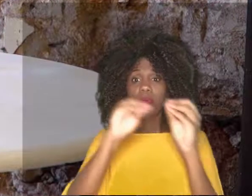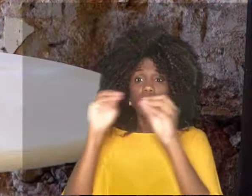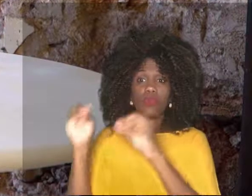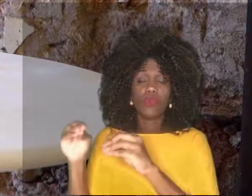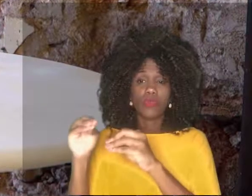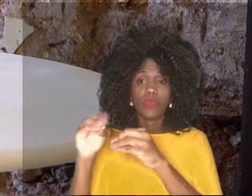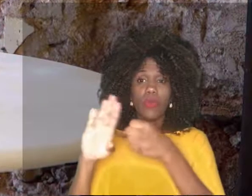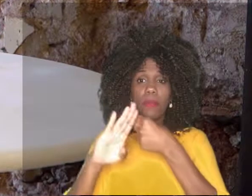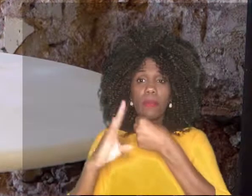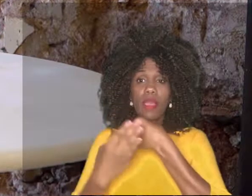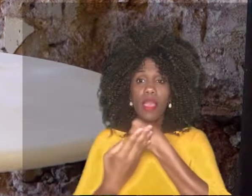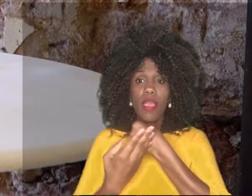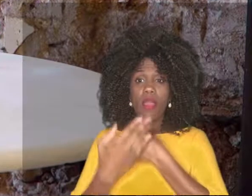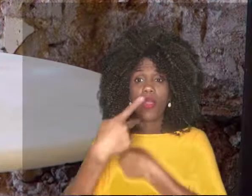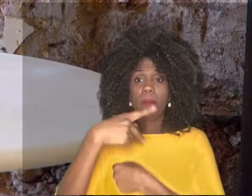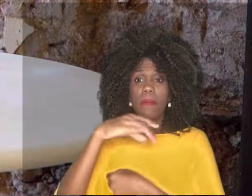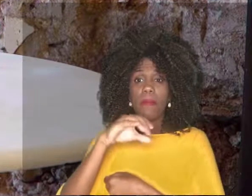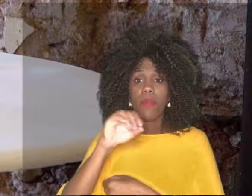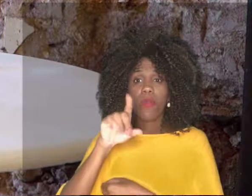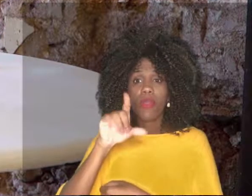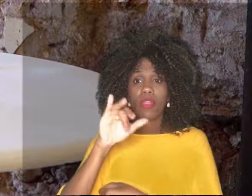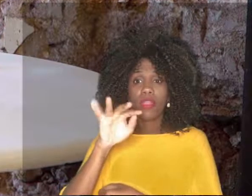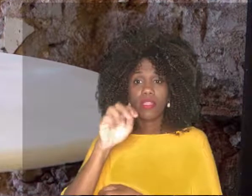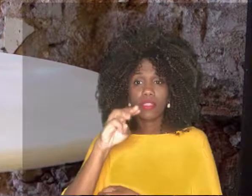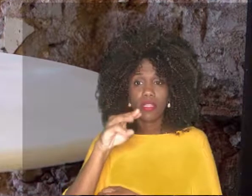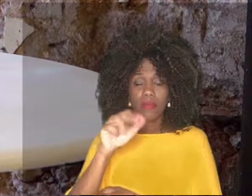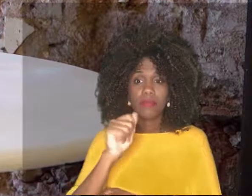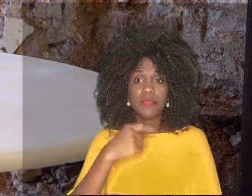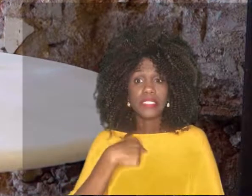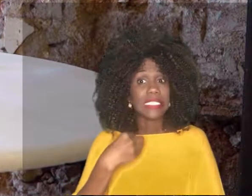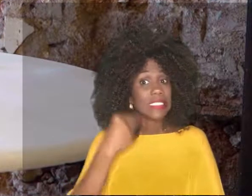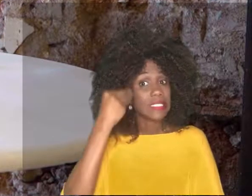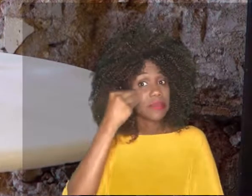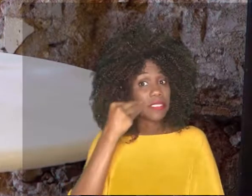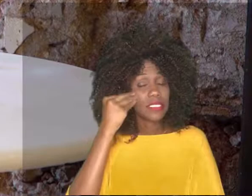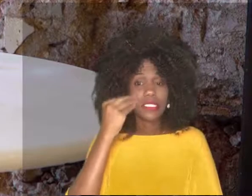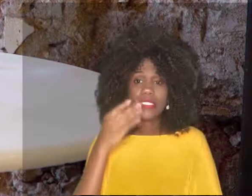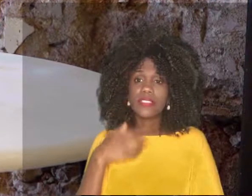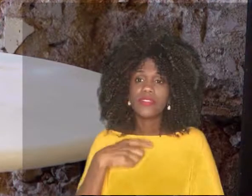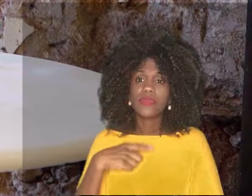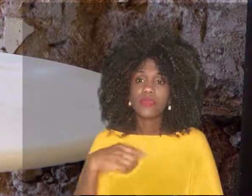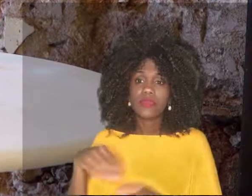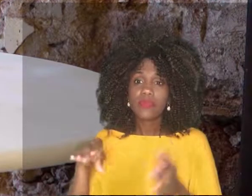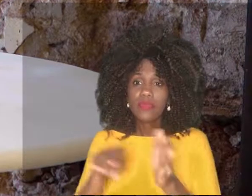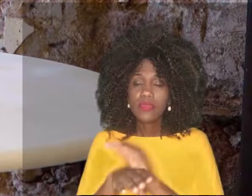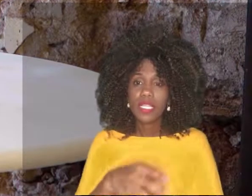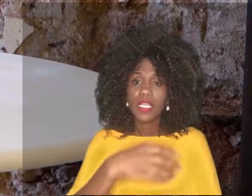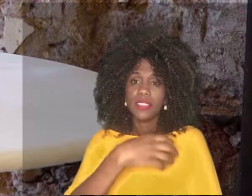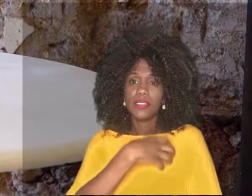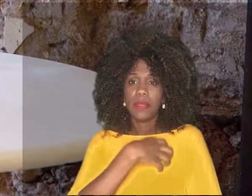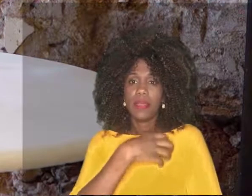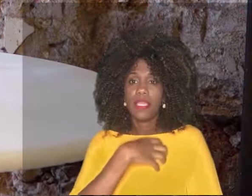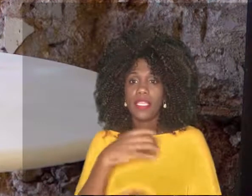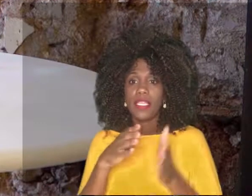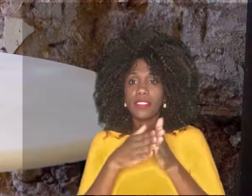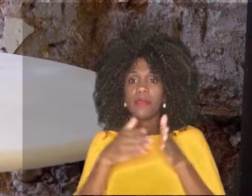Então, essa vivência, né, de chegar na Bahia nesse momento,